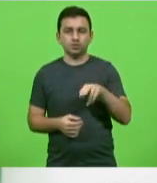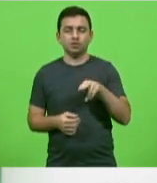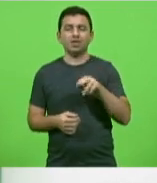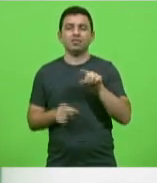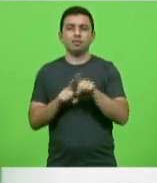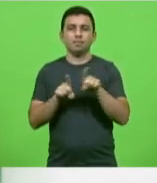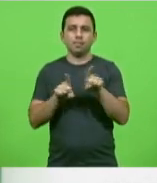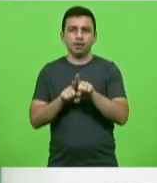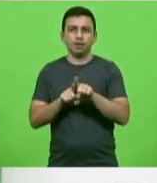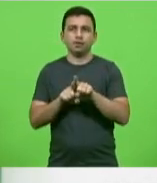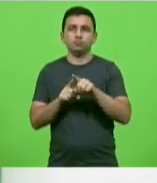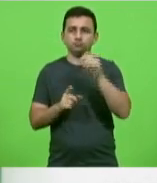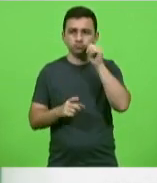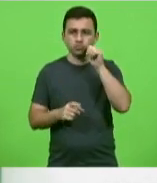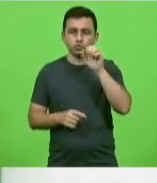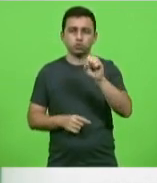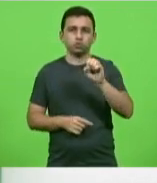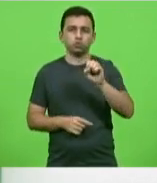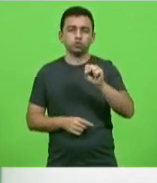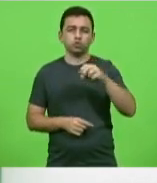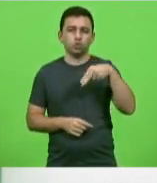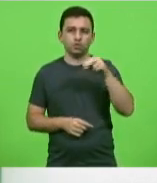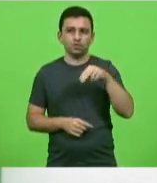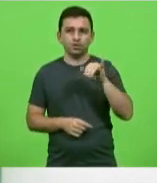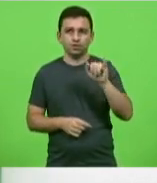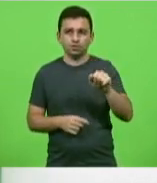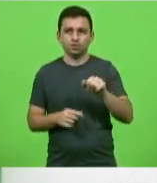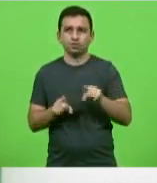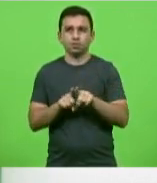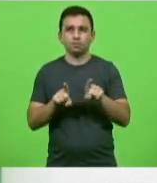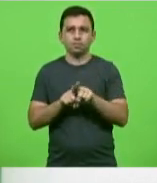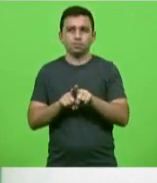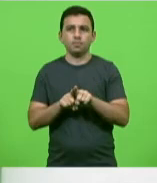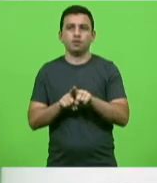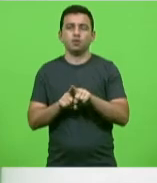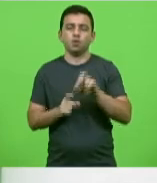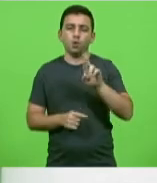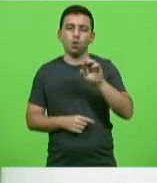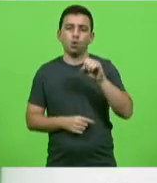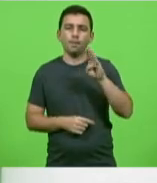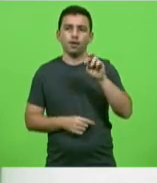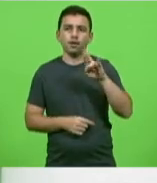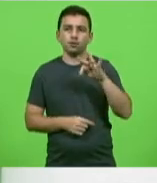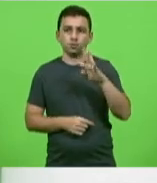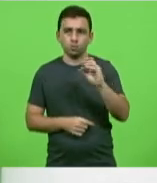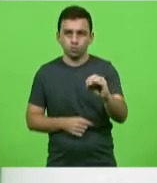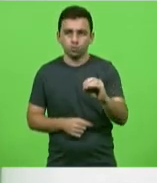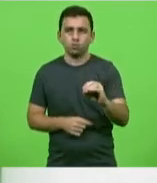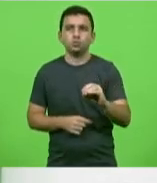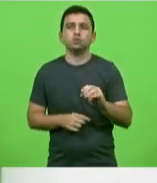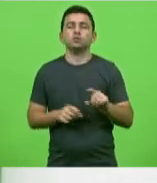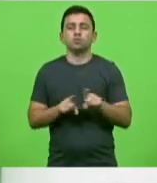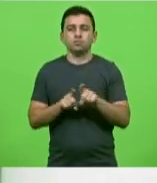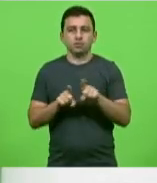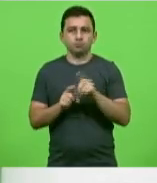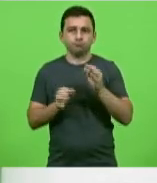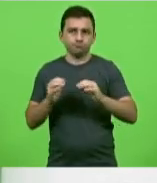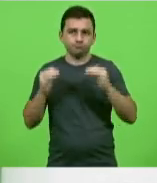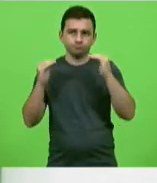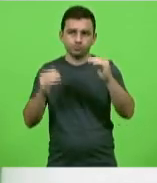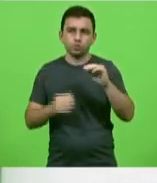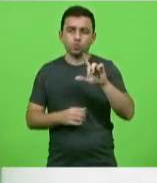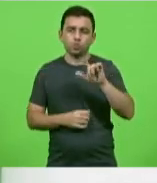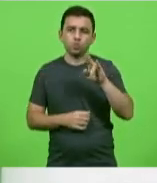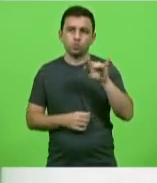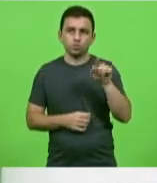a excelentíssima desembargadora Sônia Maria Schmitz, o excelentíssimo desembargador Roberto Lucas Pacheco, o excelentíssimo desembargador Luiz